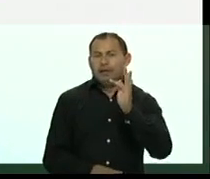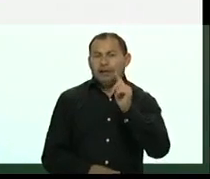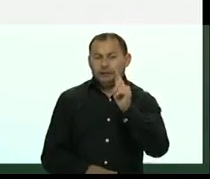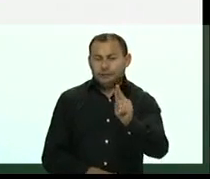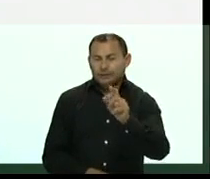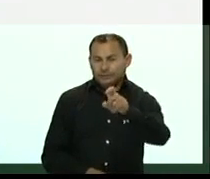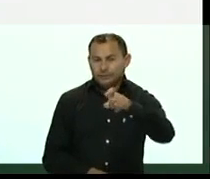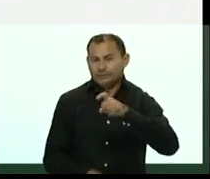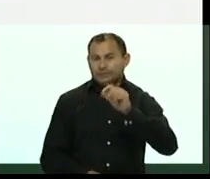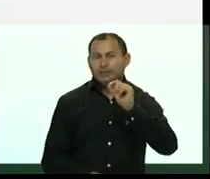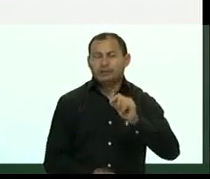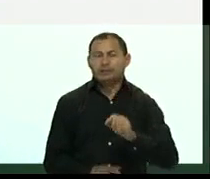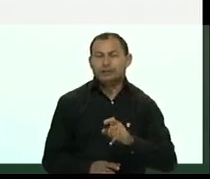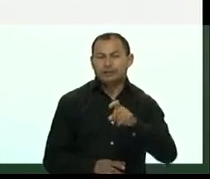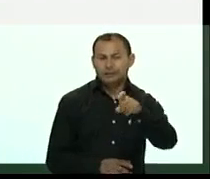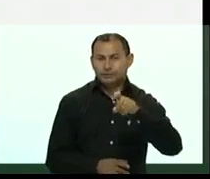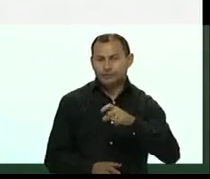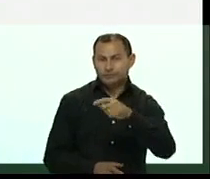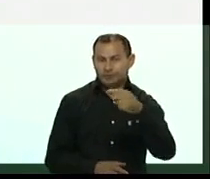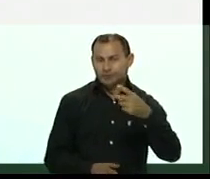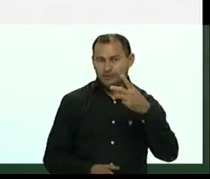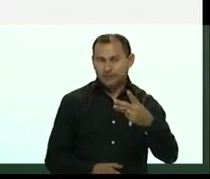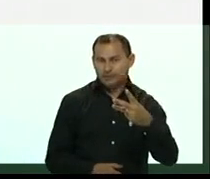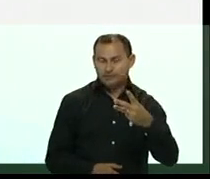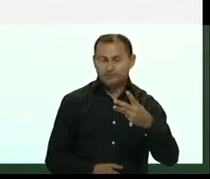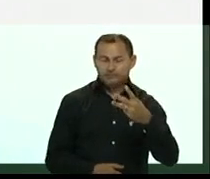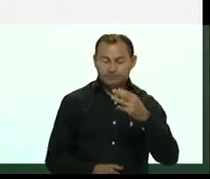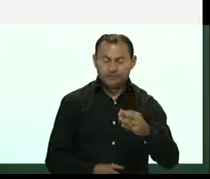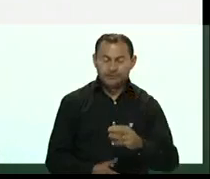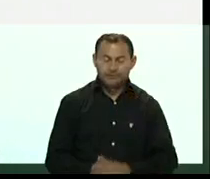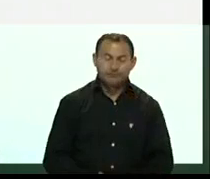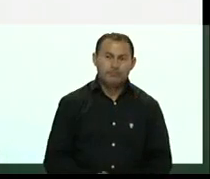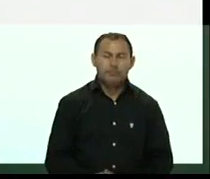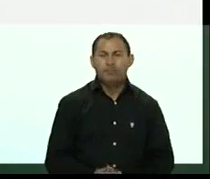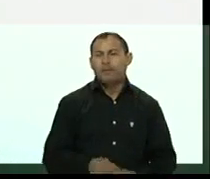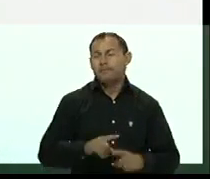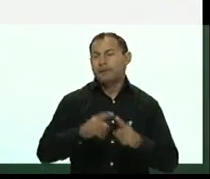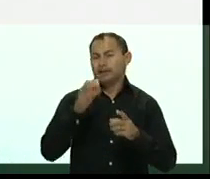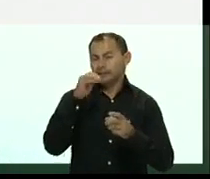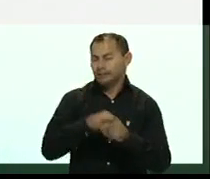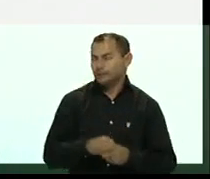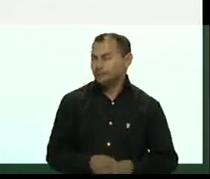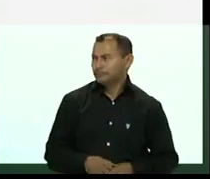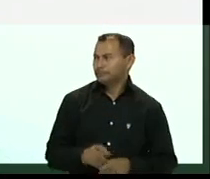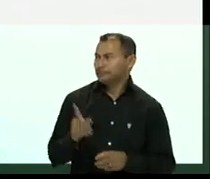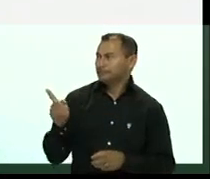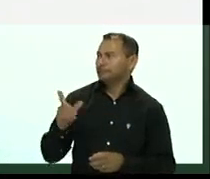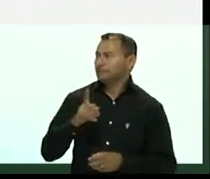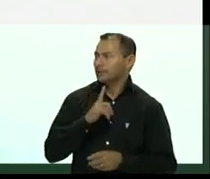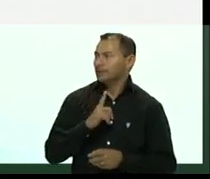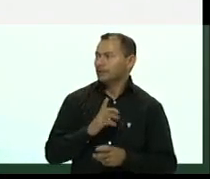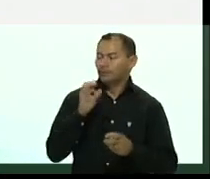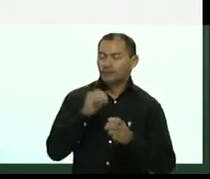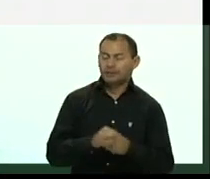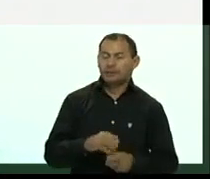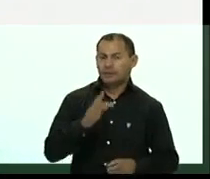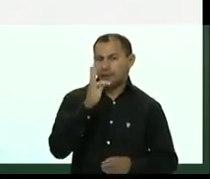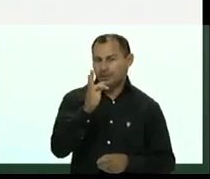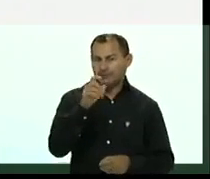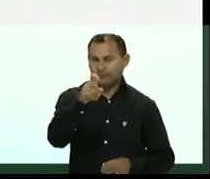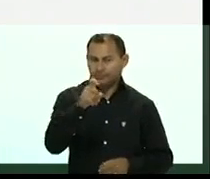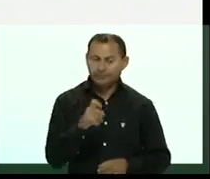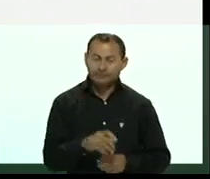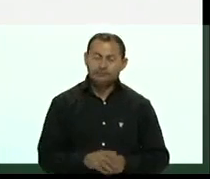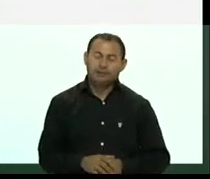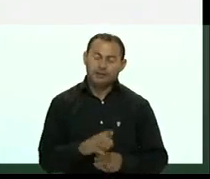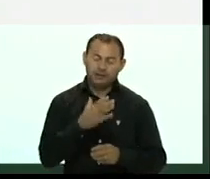x? X menos 3, certo? Só que dentro dela, eu tenho que colocar a minha f de